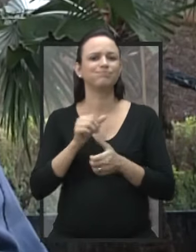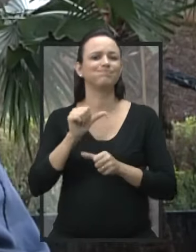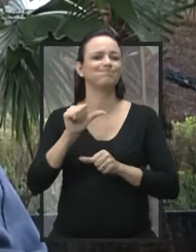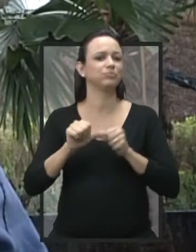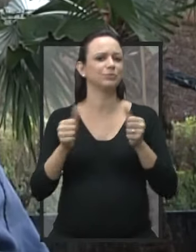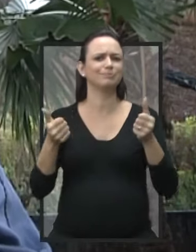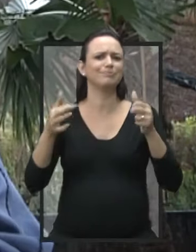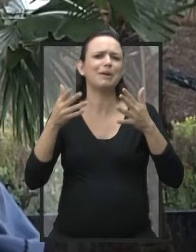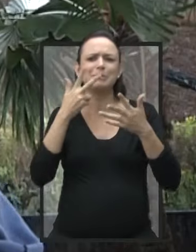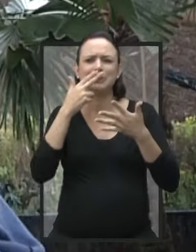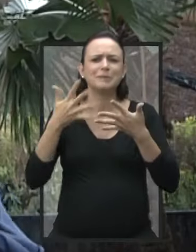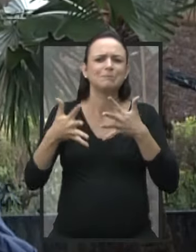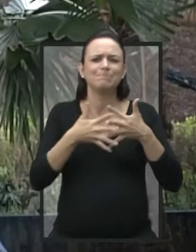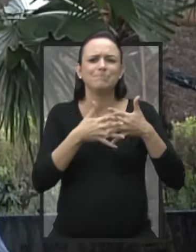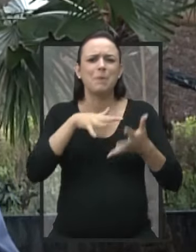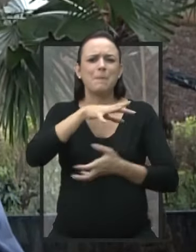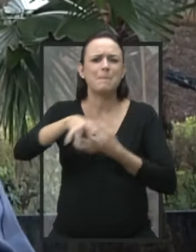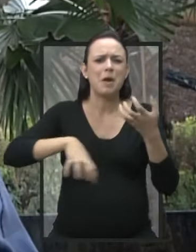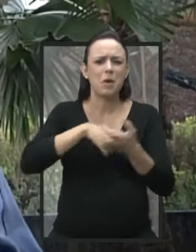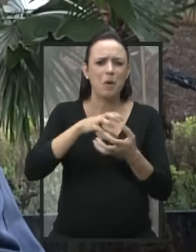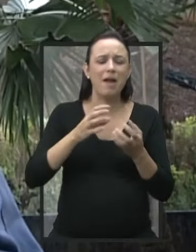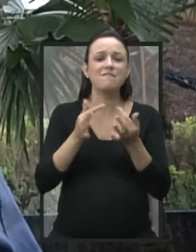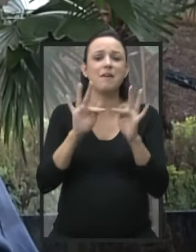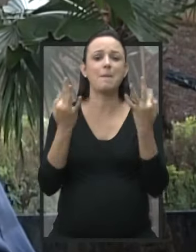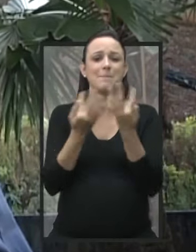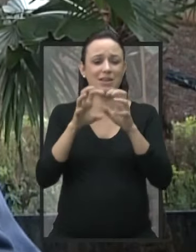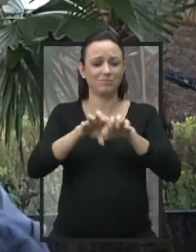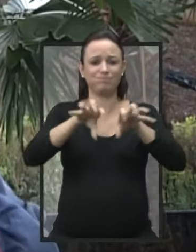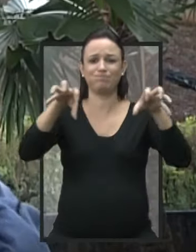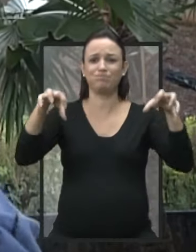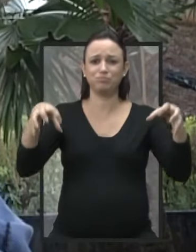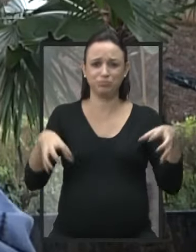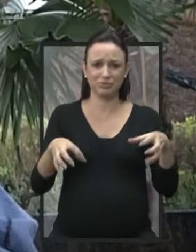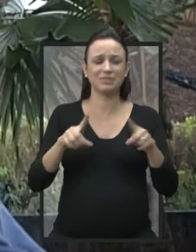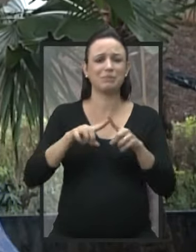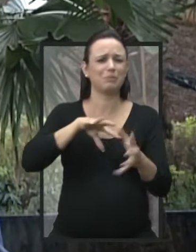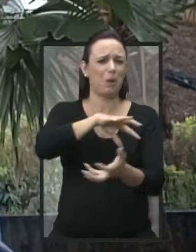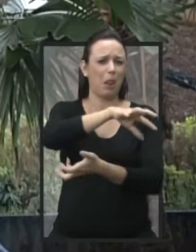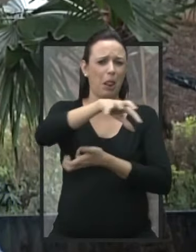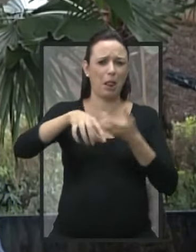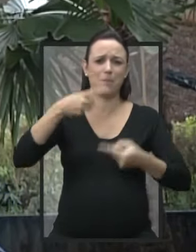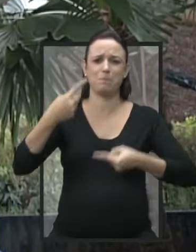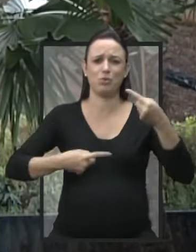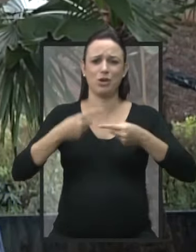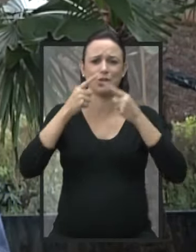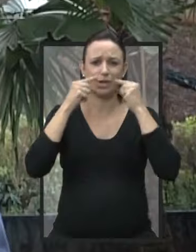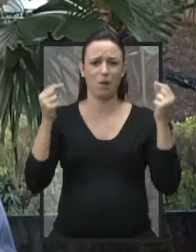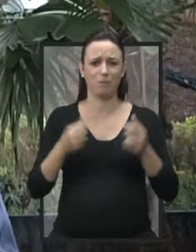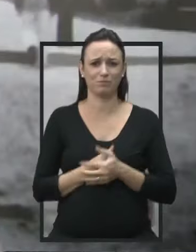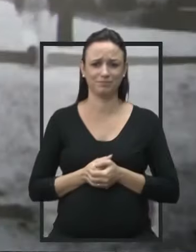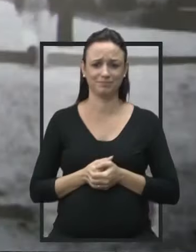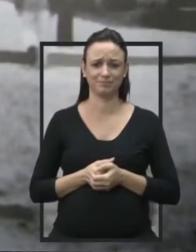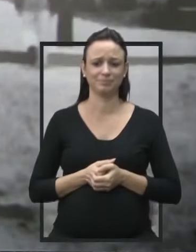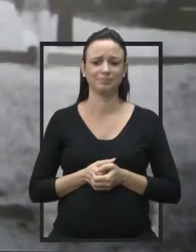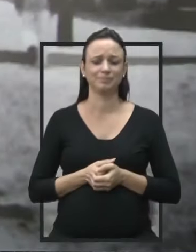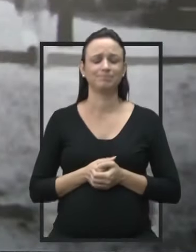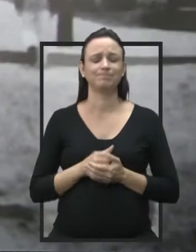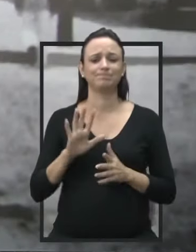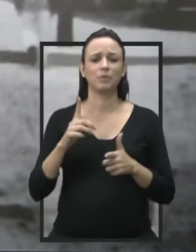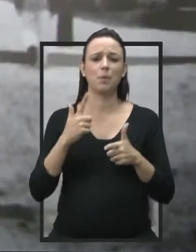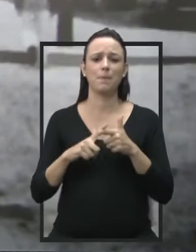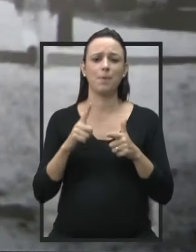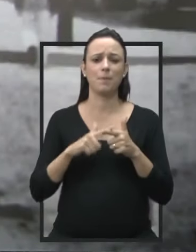a desandar, causaram uma divisão na família Almeida Prado e reviravolta na política jauense. O